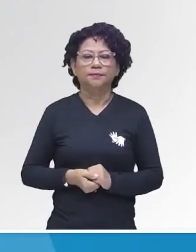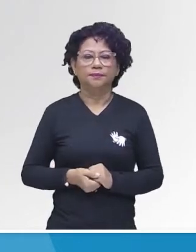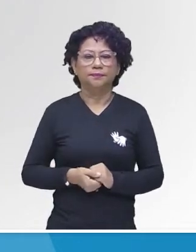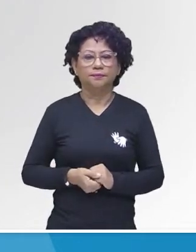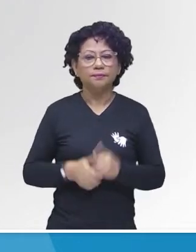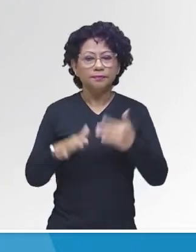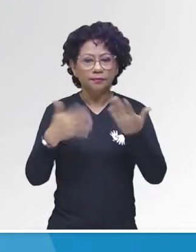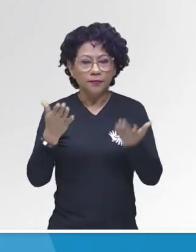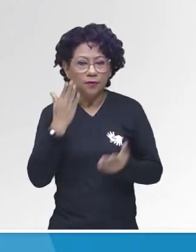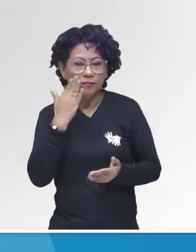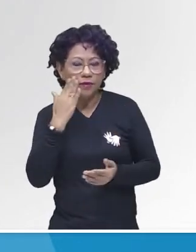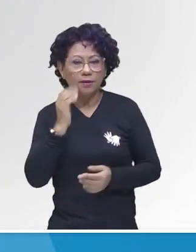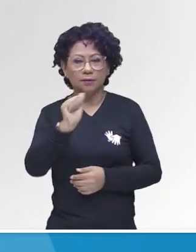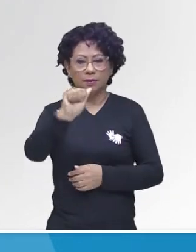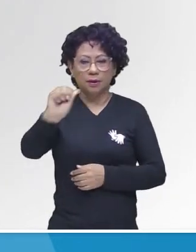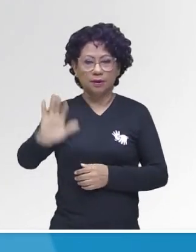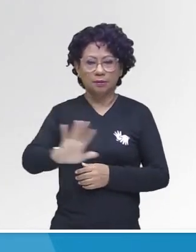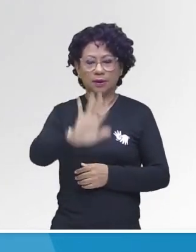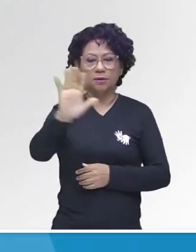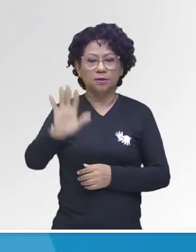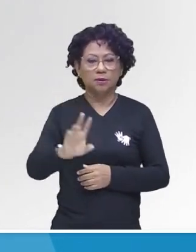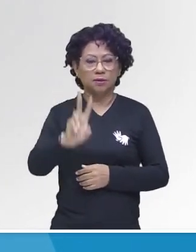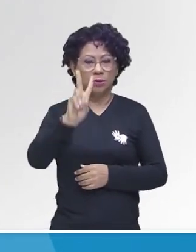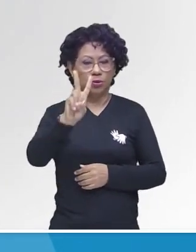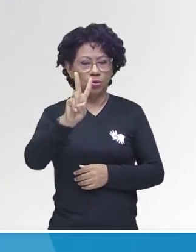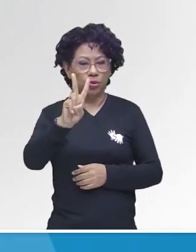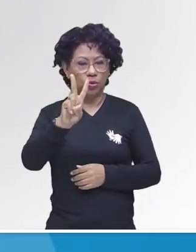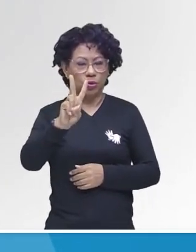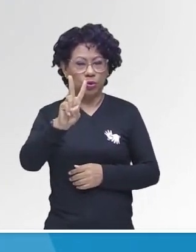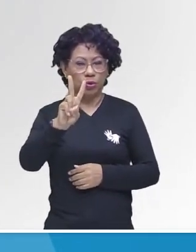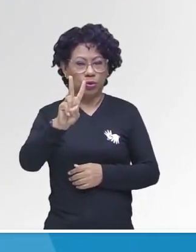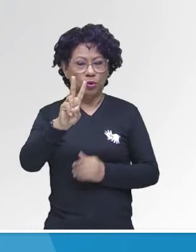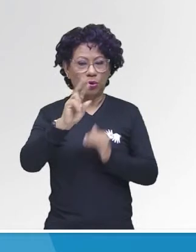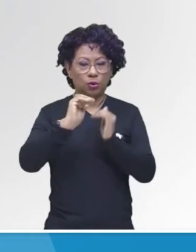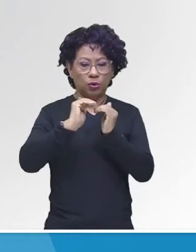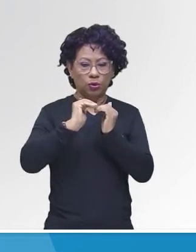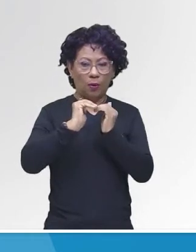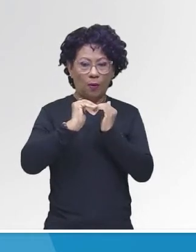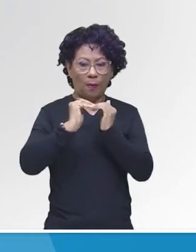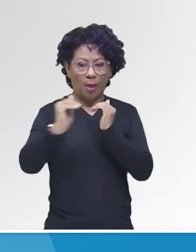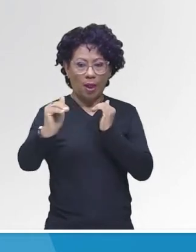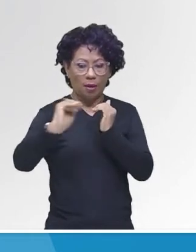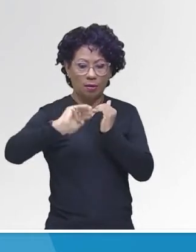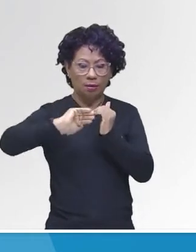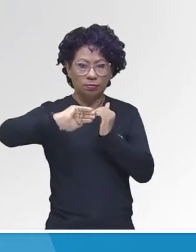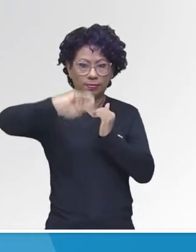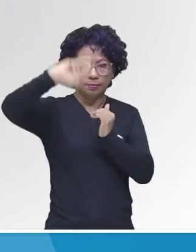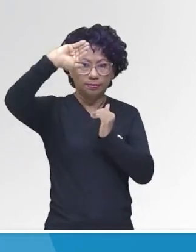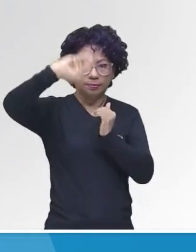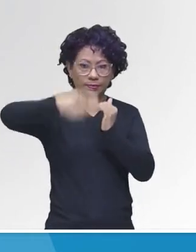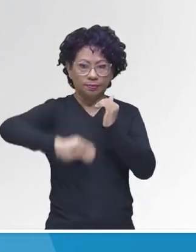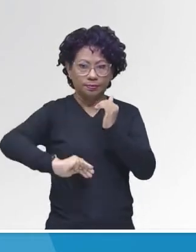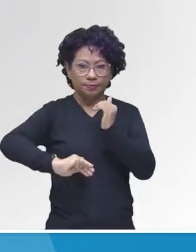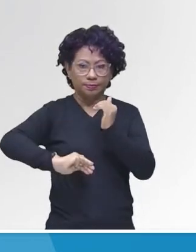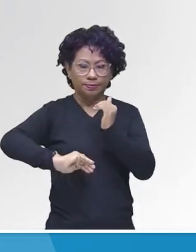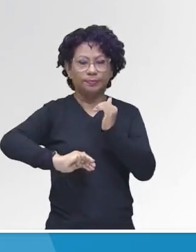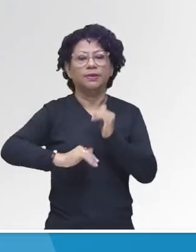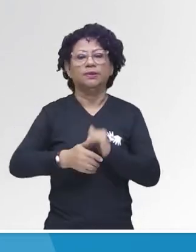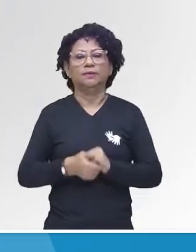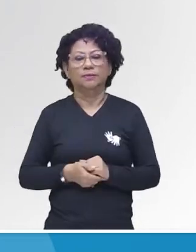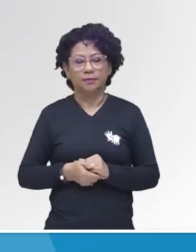nossa imagem dois planos. Vocês podem observar aí que nós temos agora aqui um plano alfa, que é esse que está aqui